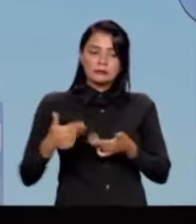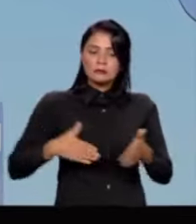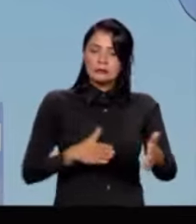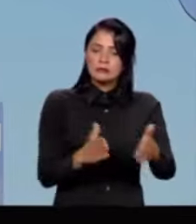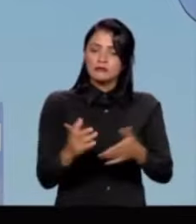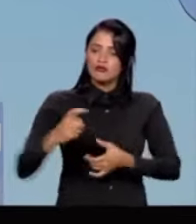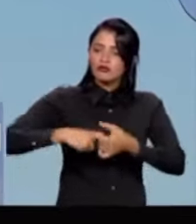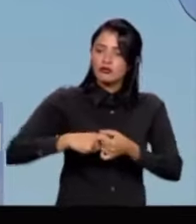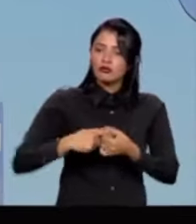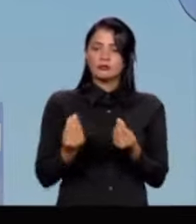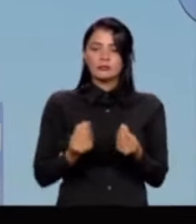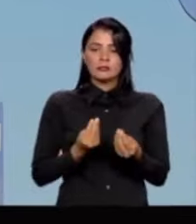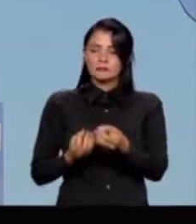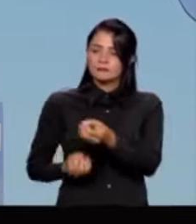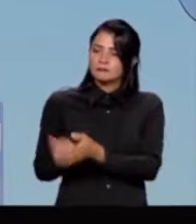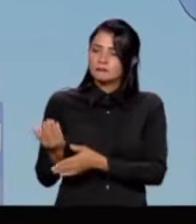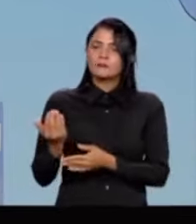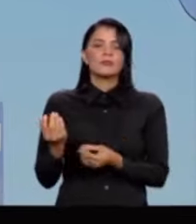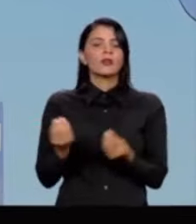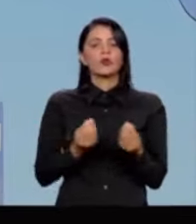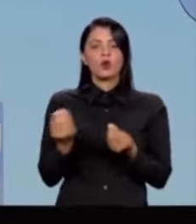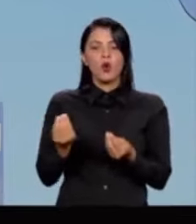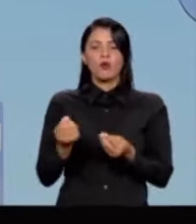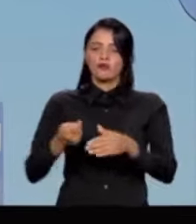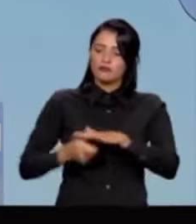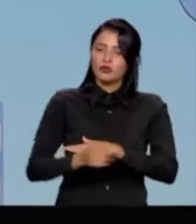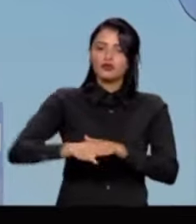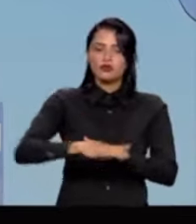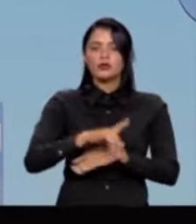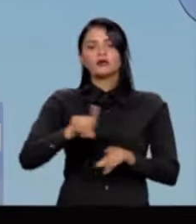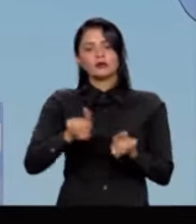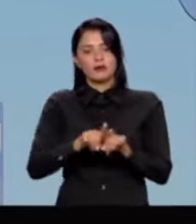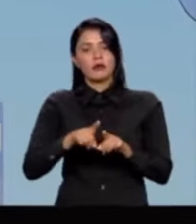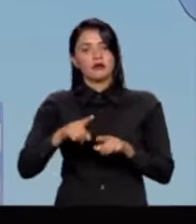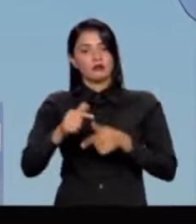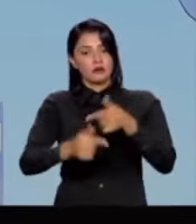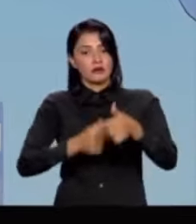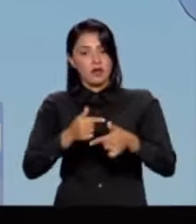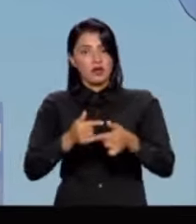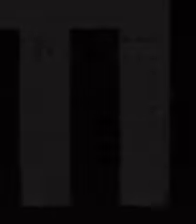da retomada da produção, dos investimentos e dos empregos.